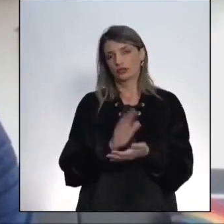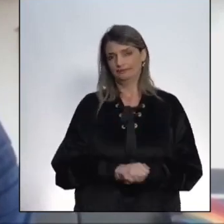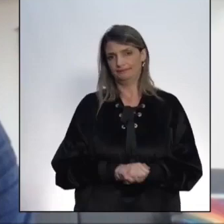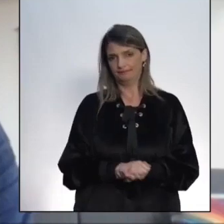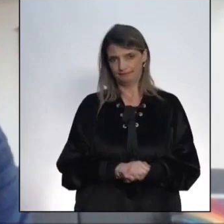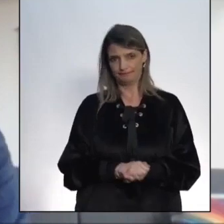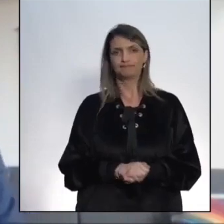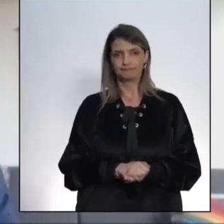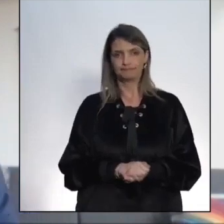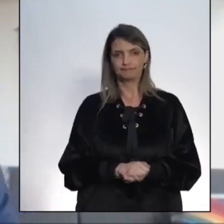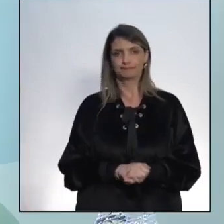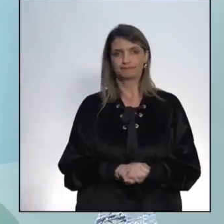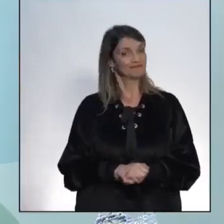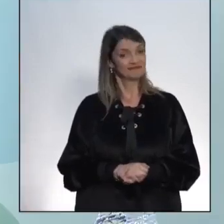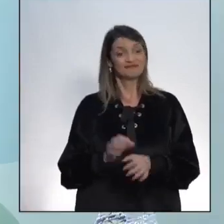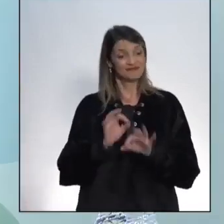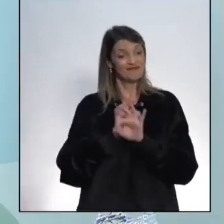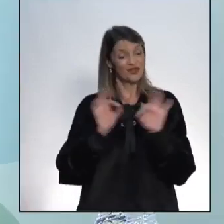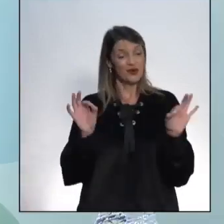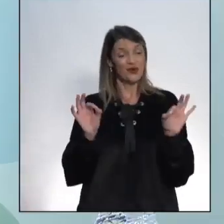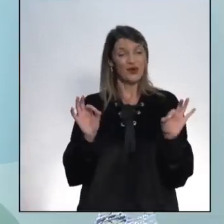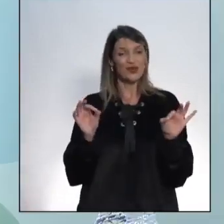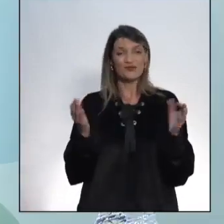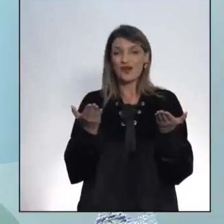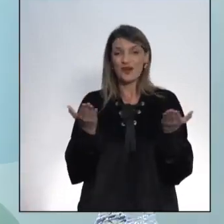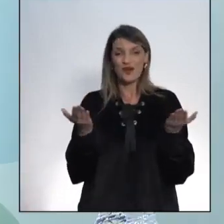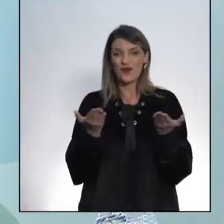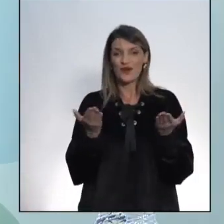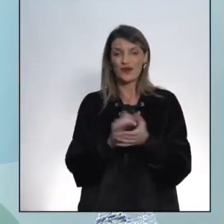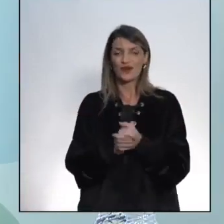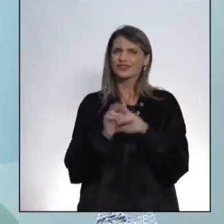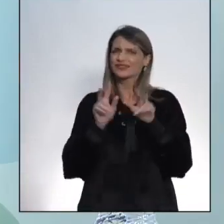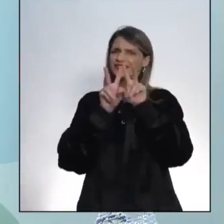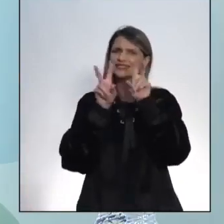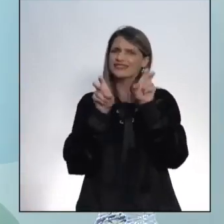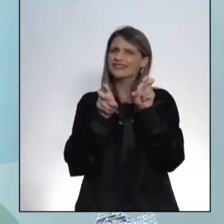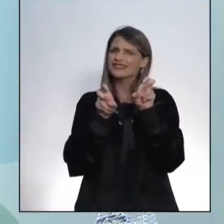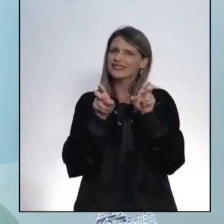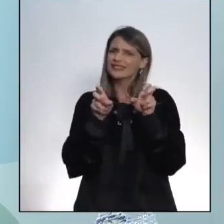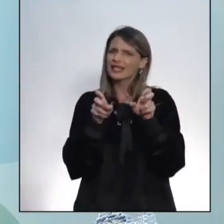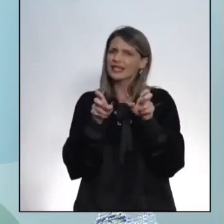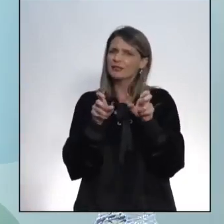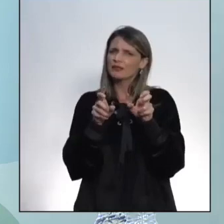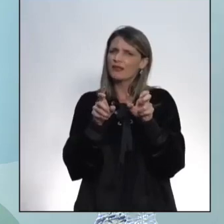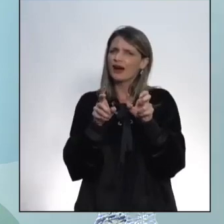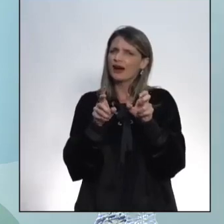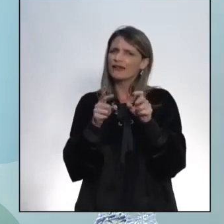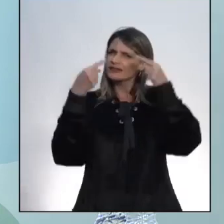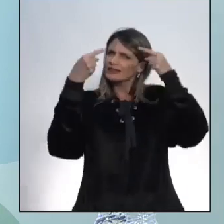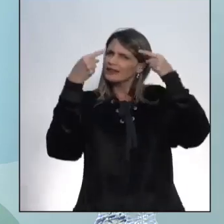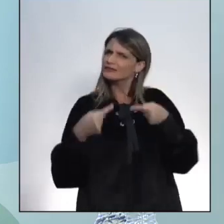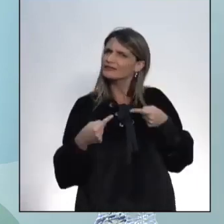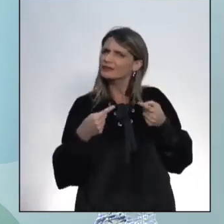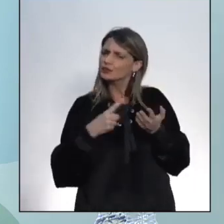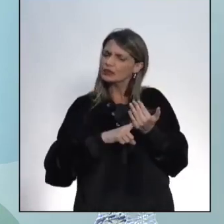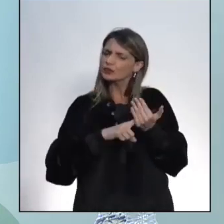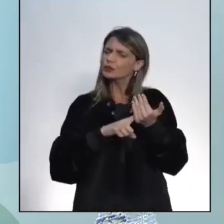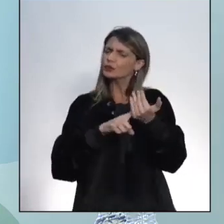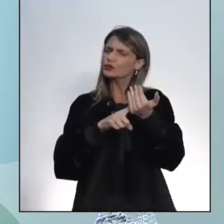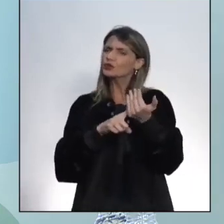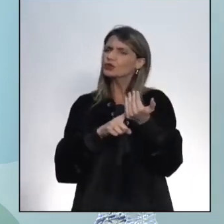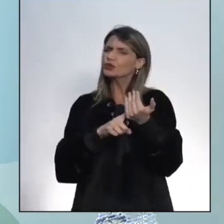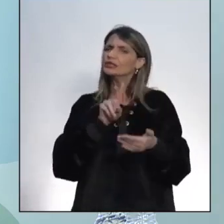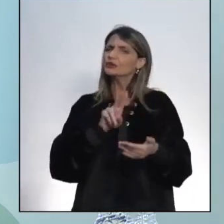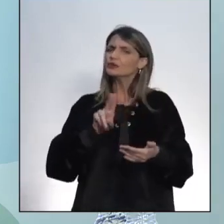Muito bem, vamos começar agora com as nossas considerações finais sobre esse tema de hoje, o desafio do uso das tecnologias. Quero